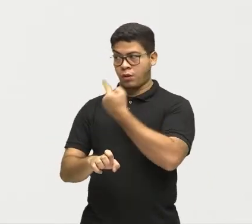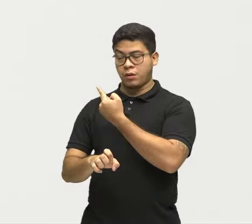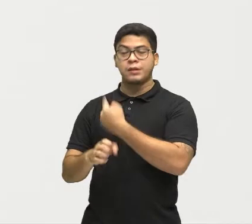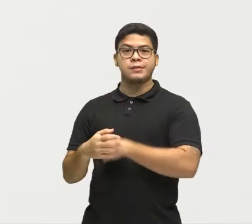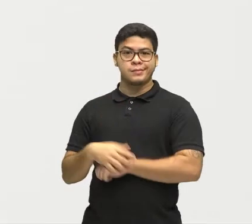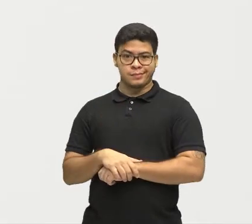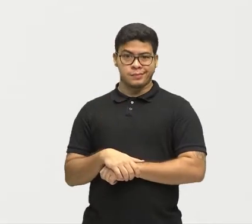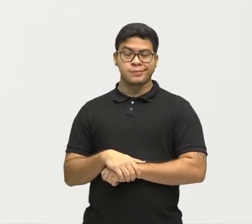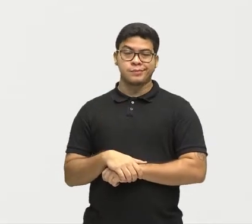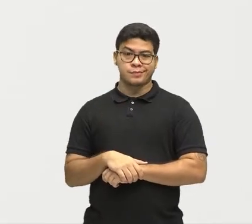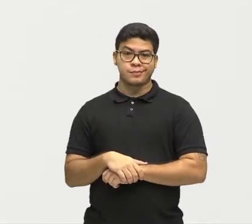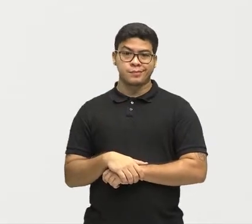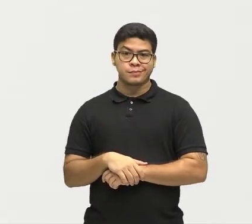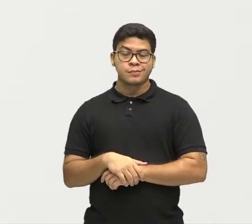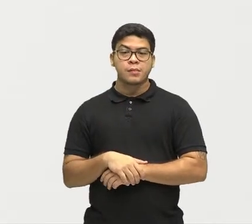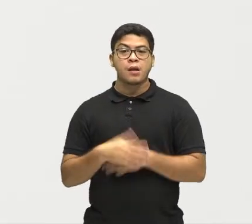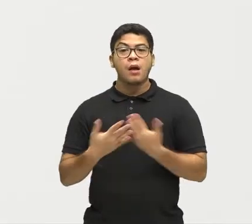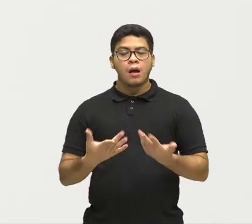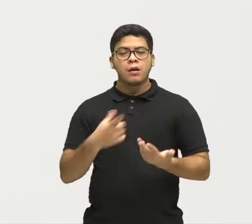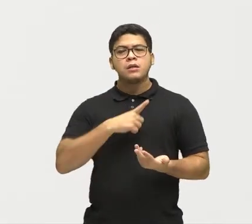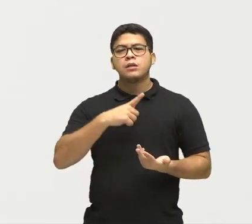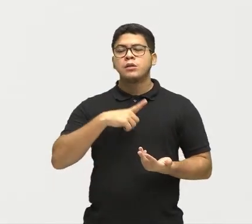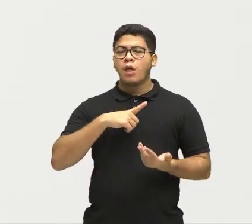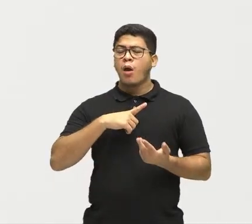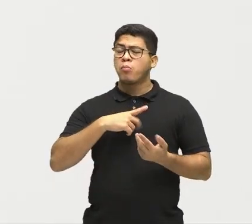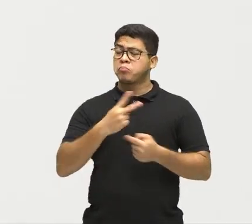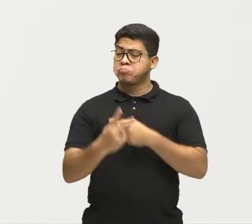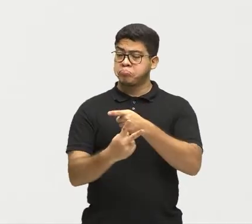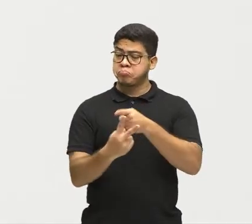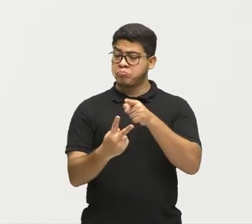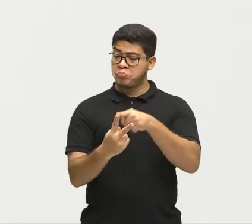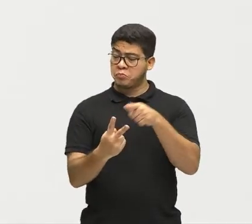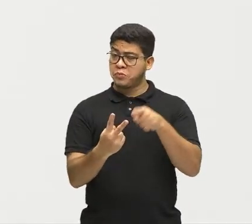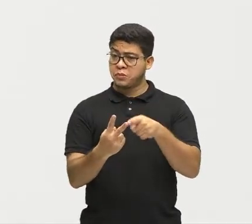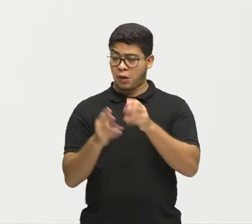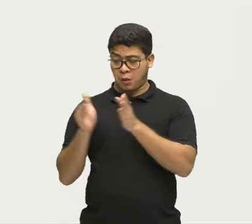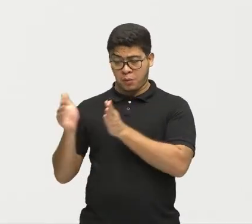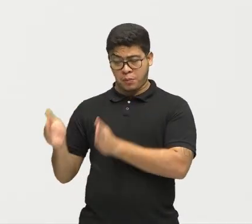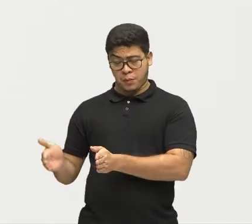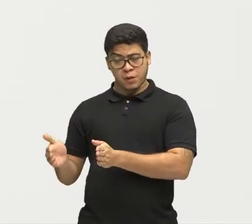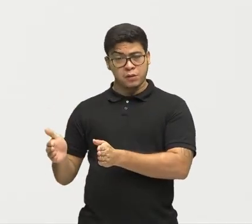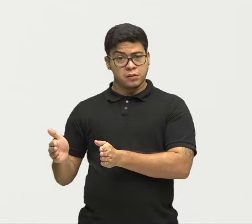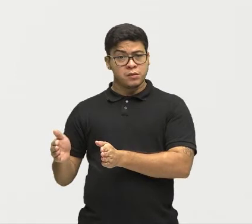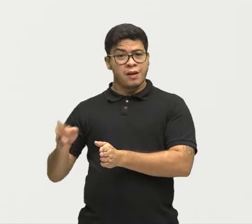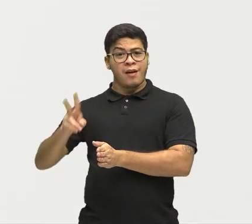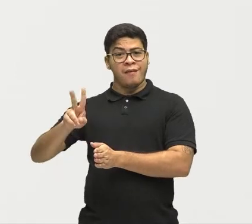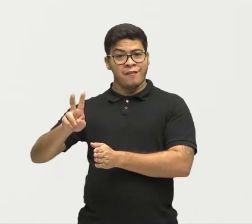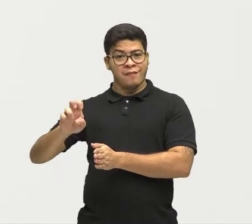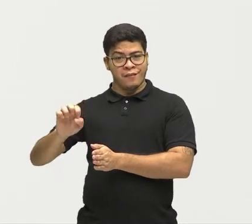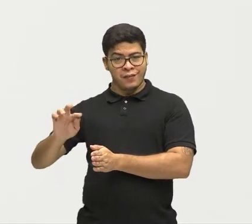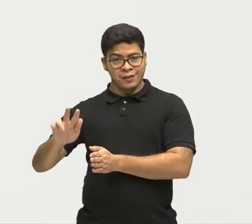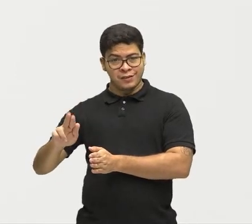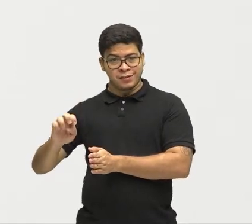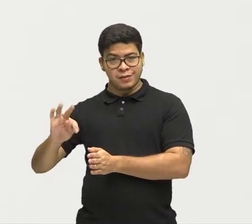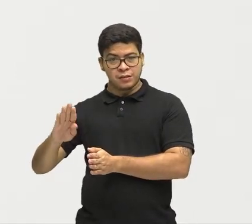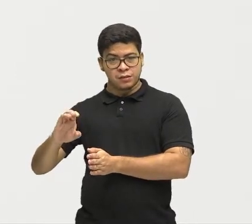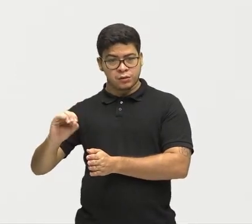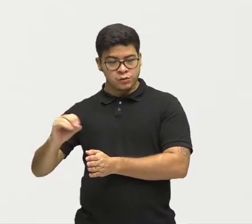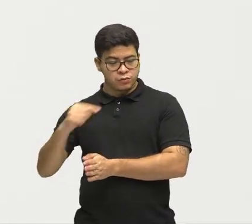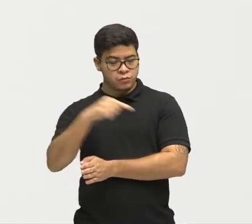que participa do processo reprodutivo flor, fruto e